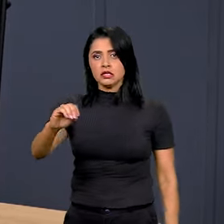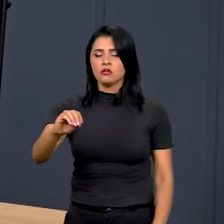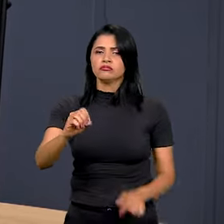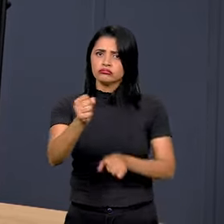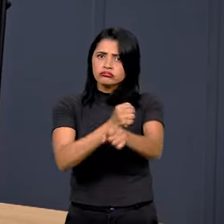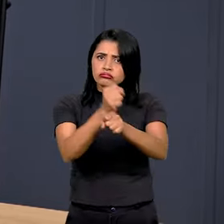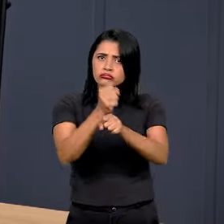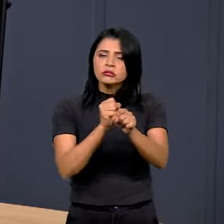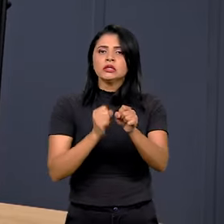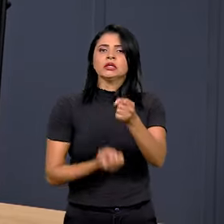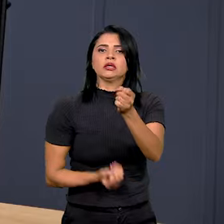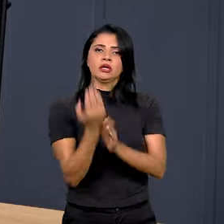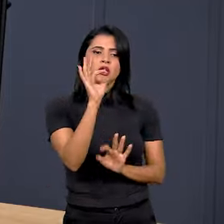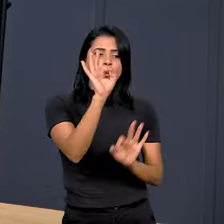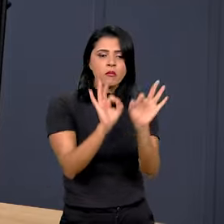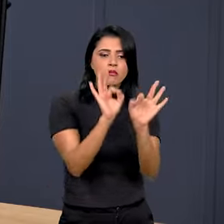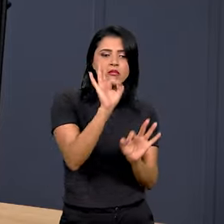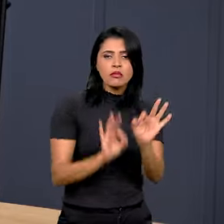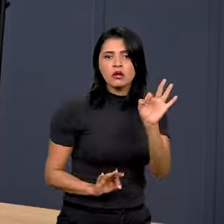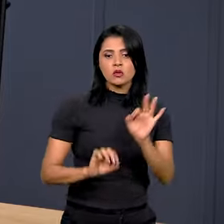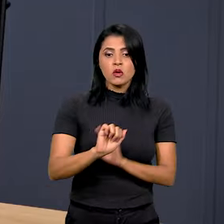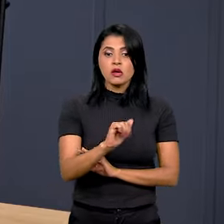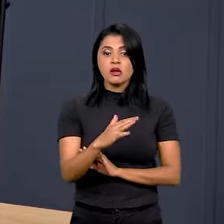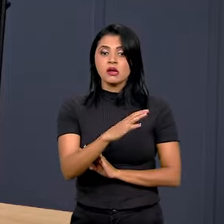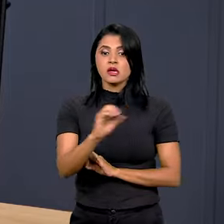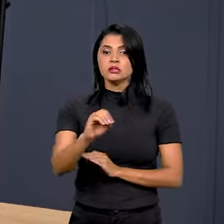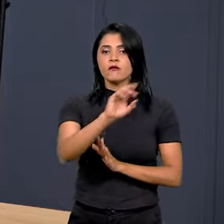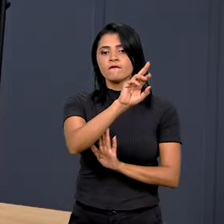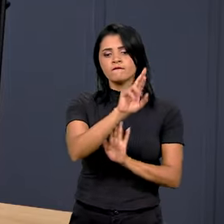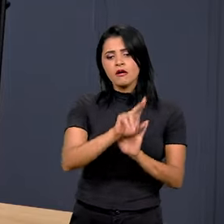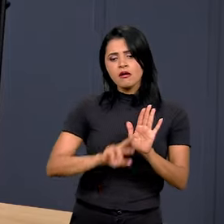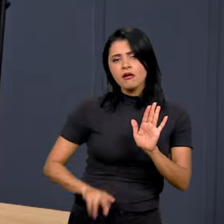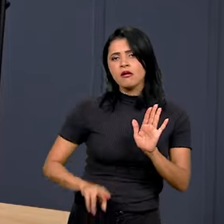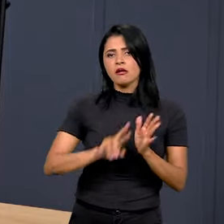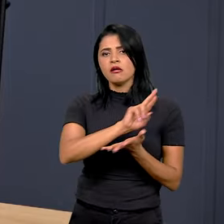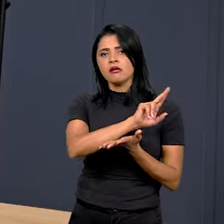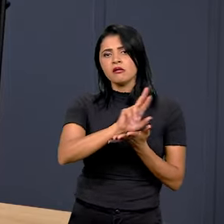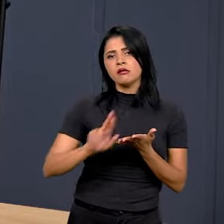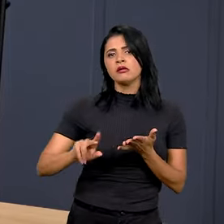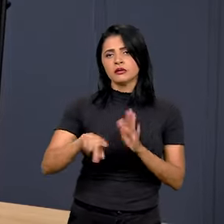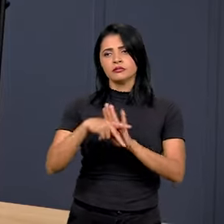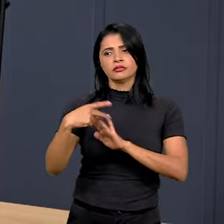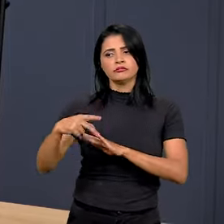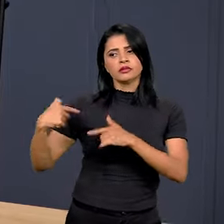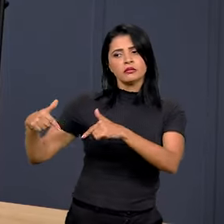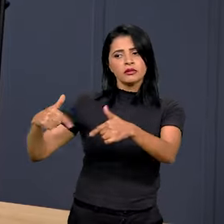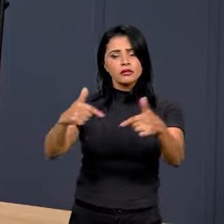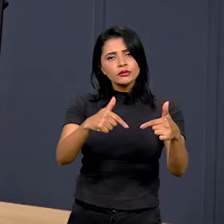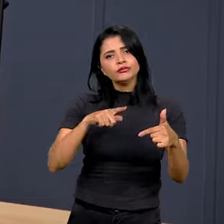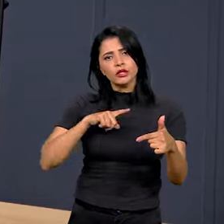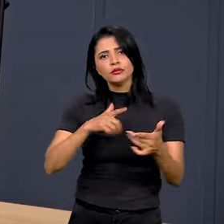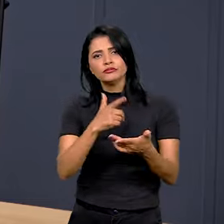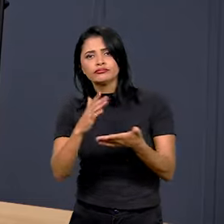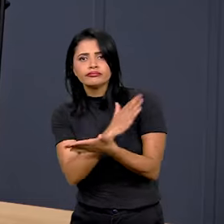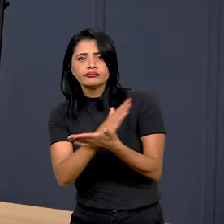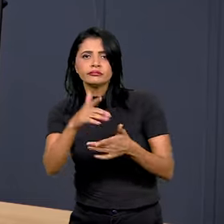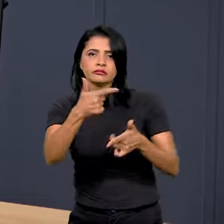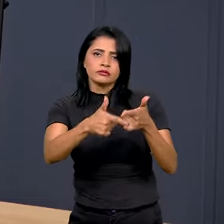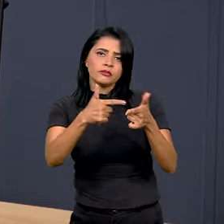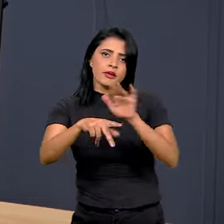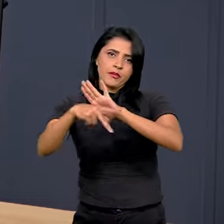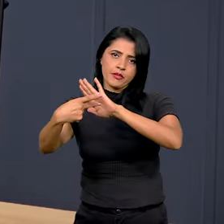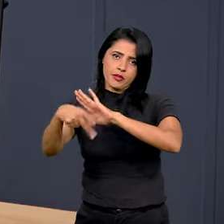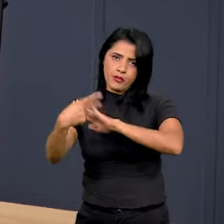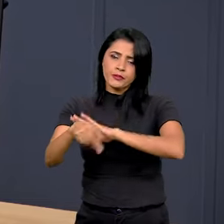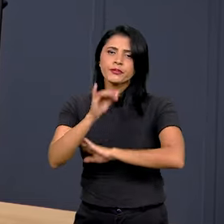ação da própria rede que ela coloca uma diversidade de ações e de atividades específicas que vão enfrentando alguns problemas próprios